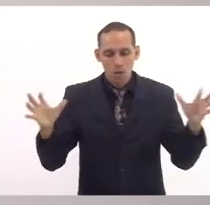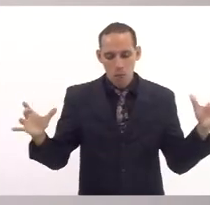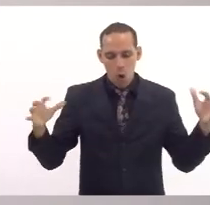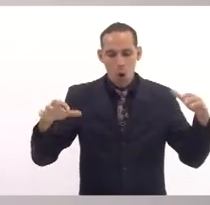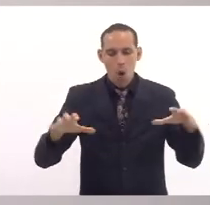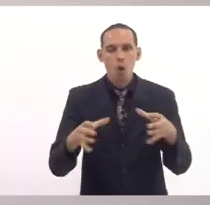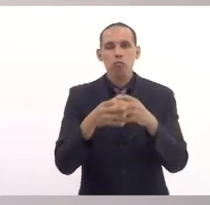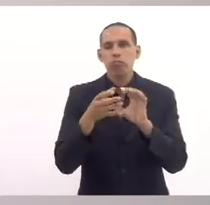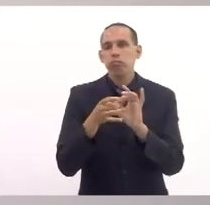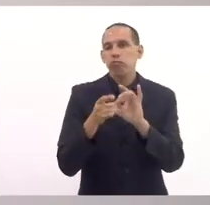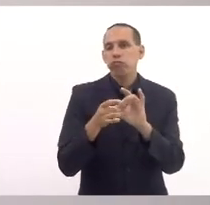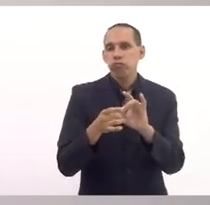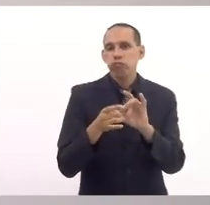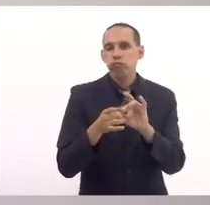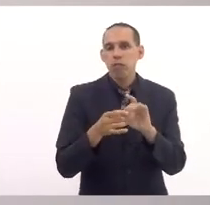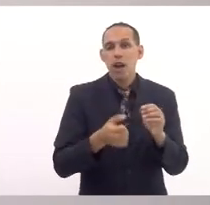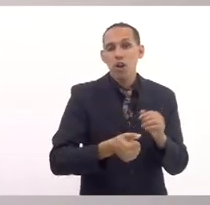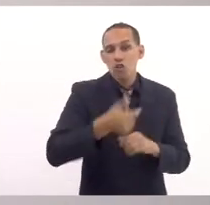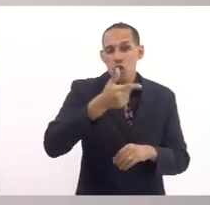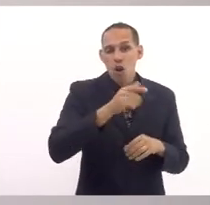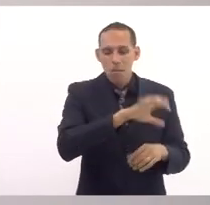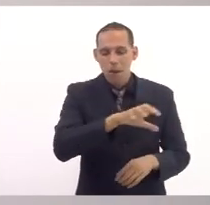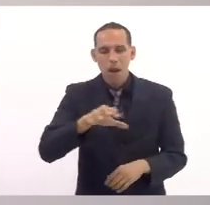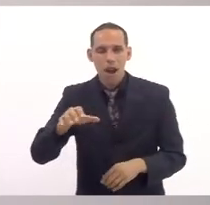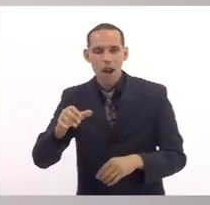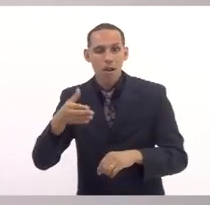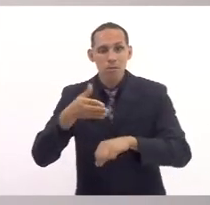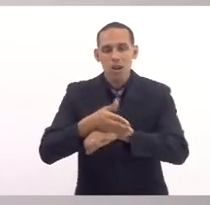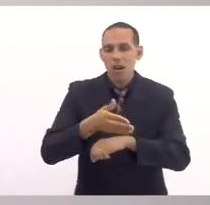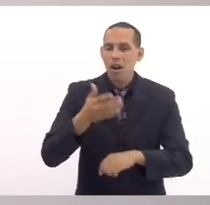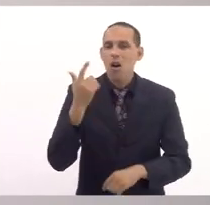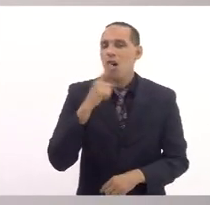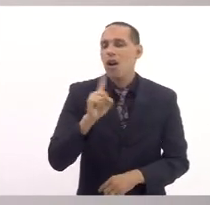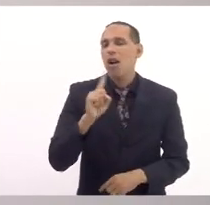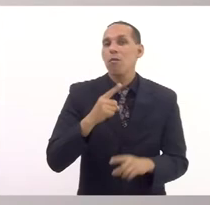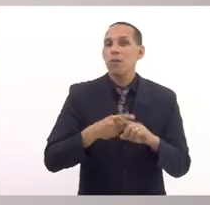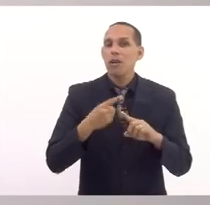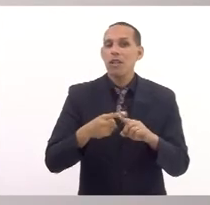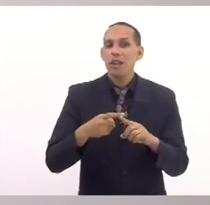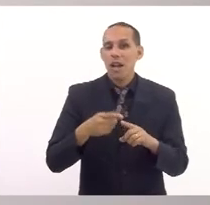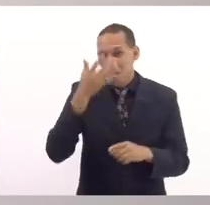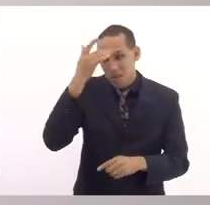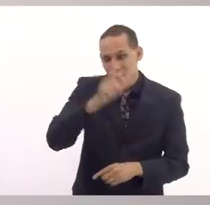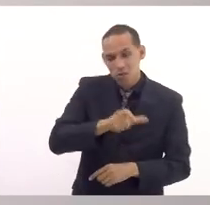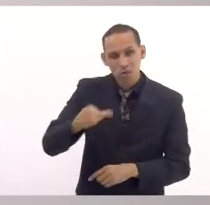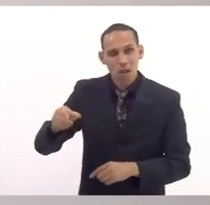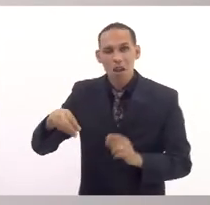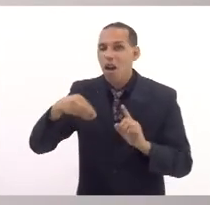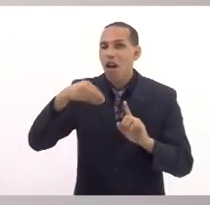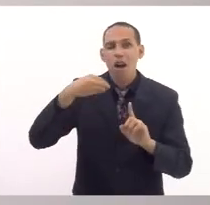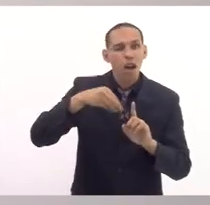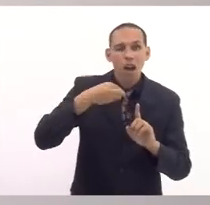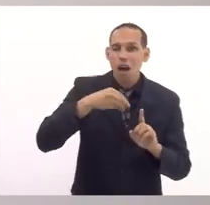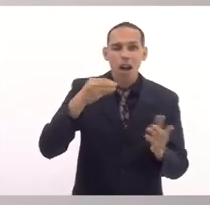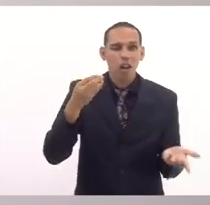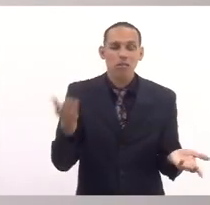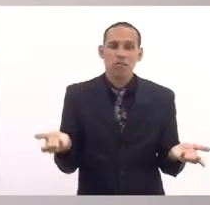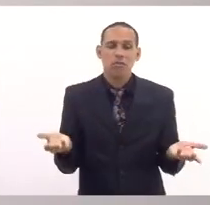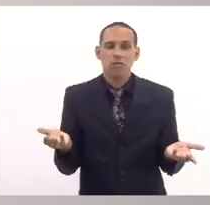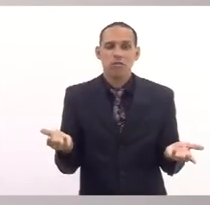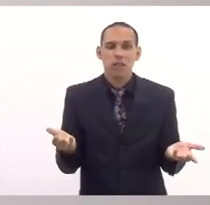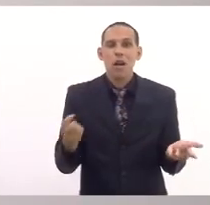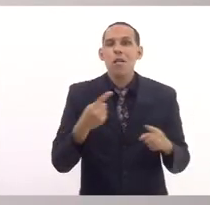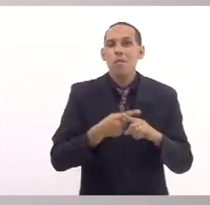a vulnerabilidade do usuário é a mesma de antes. Por que que horas que acaba o policiamento na estação de